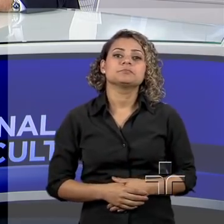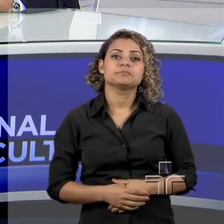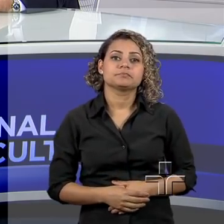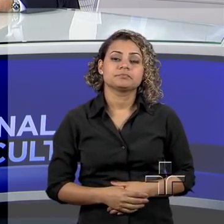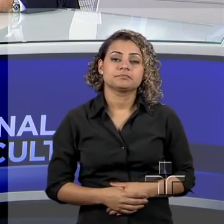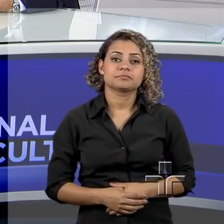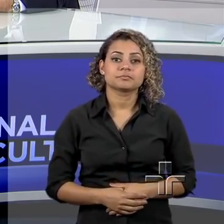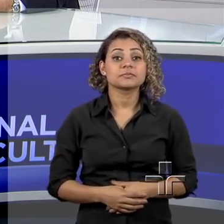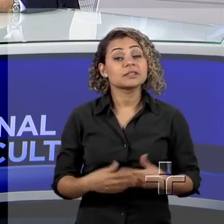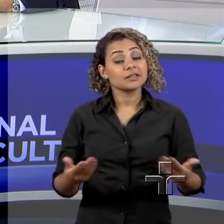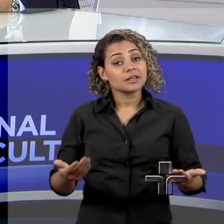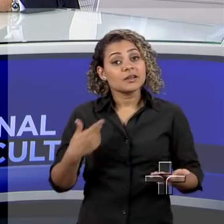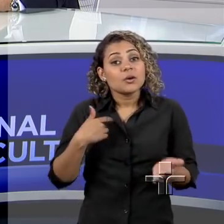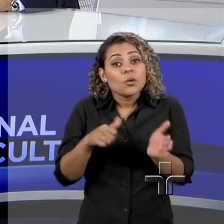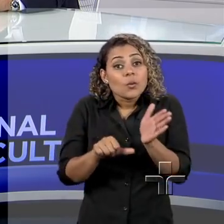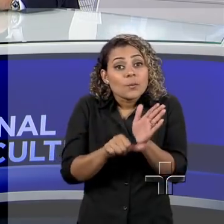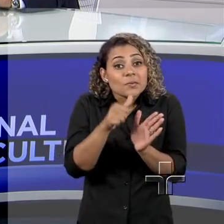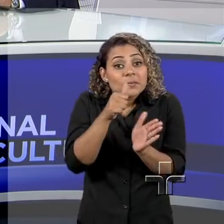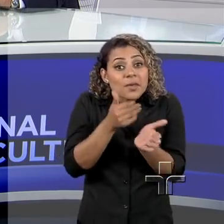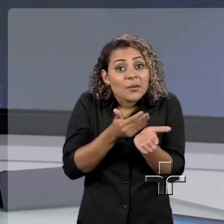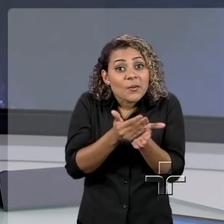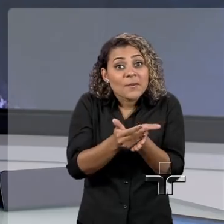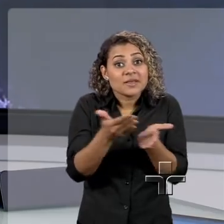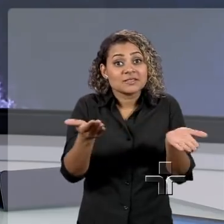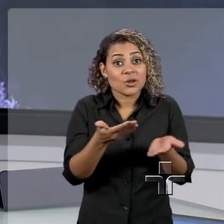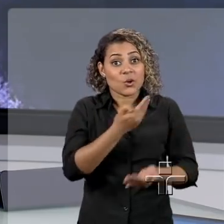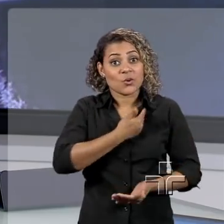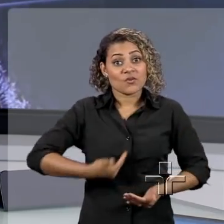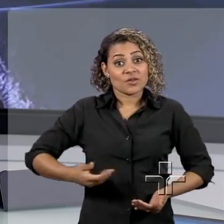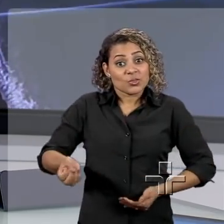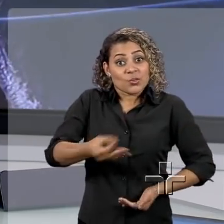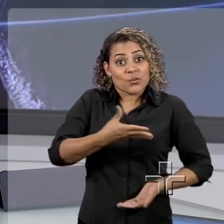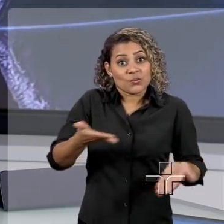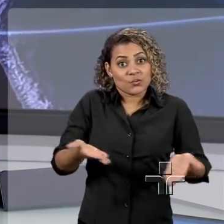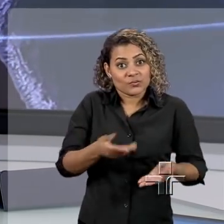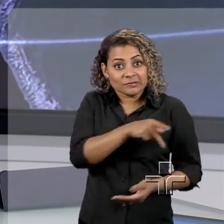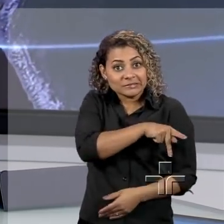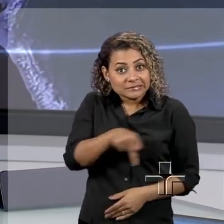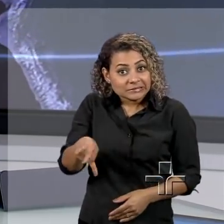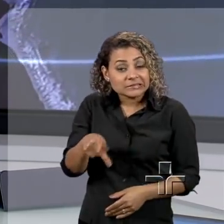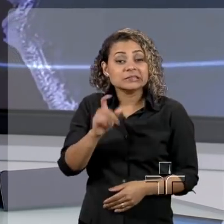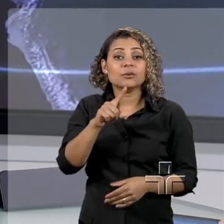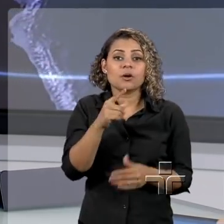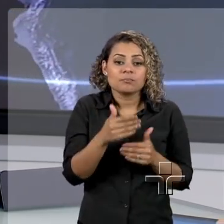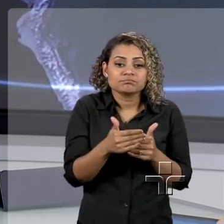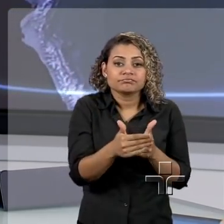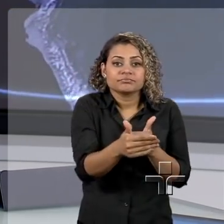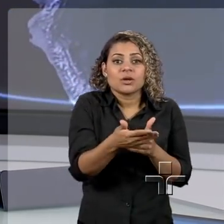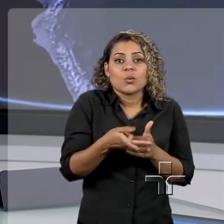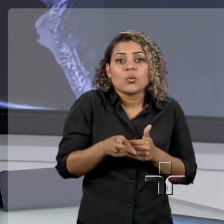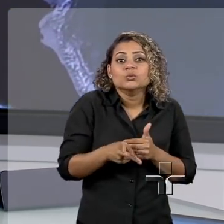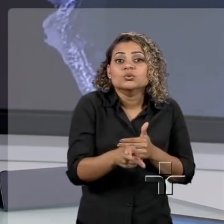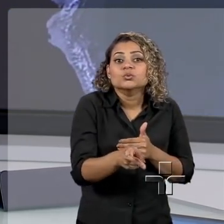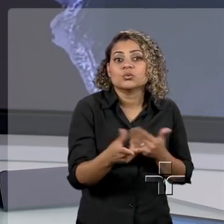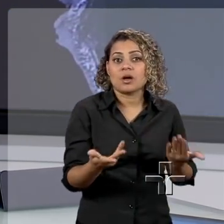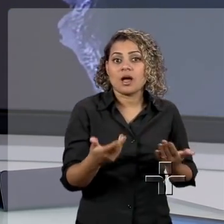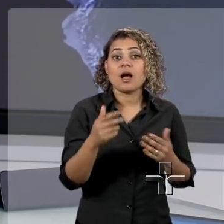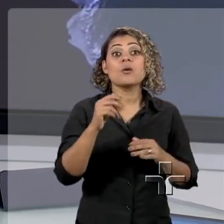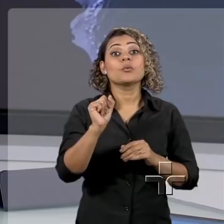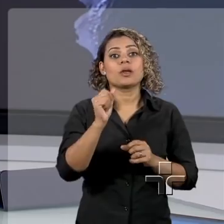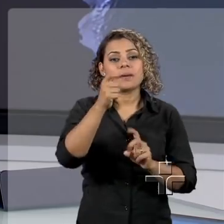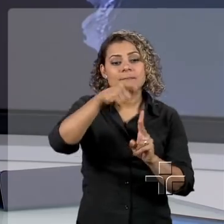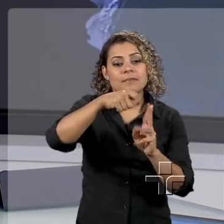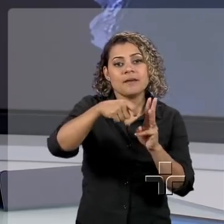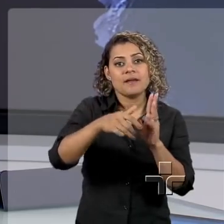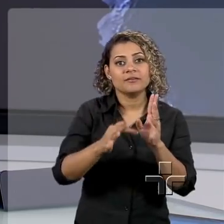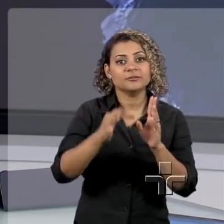os primeiros passos, né, do governo trazem essa responsabilidade de se dar continuidade àquilo que se espera para os próximos meses,